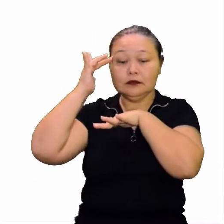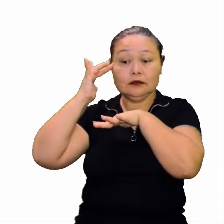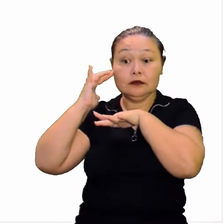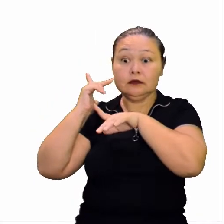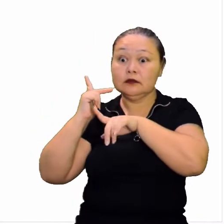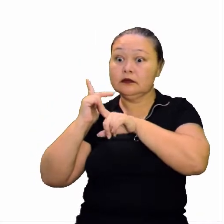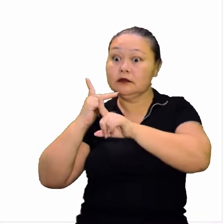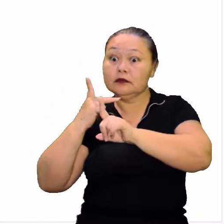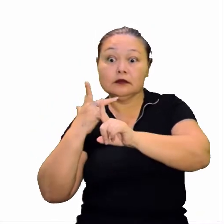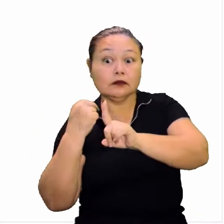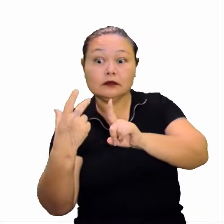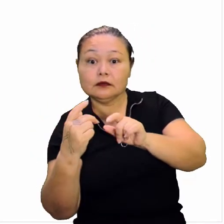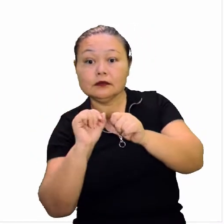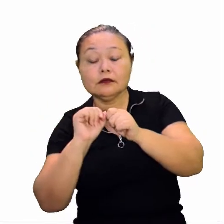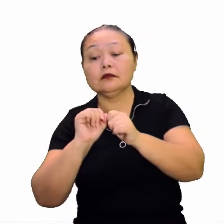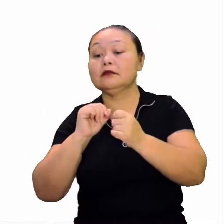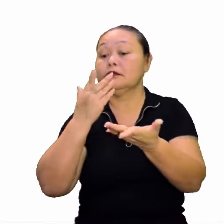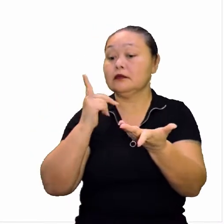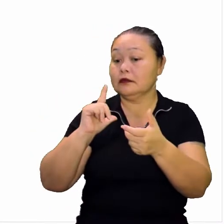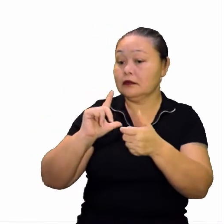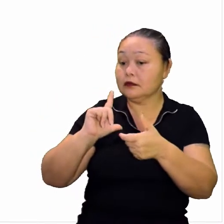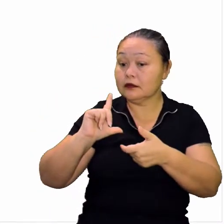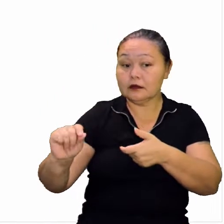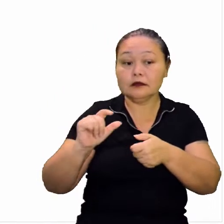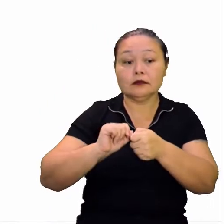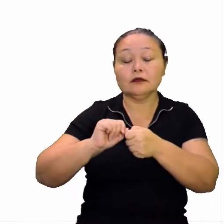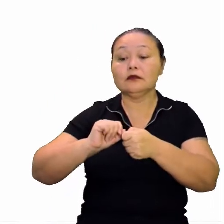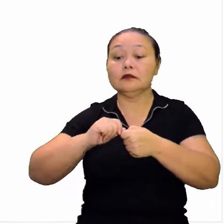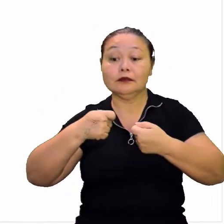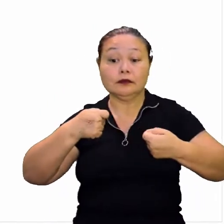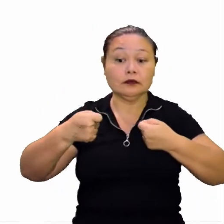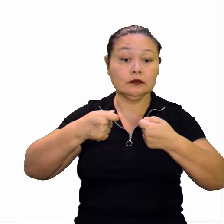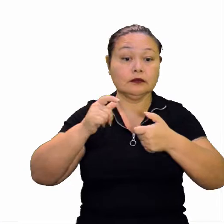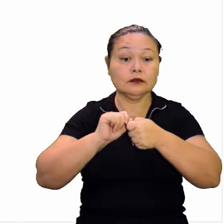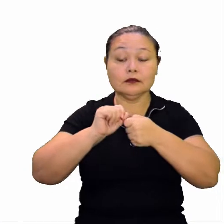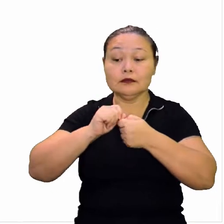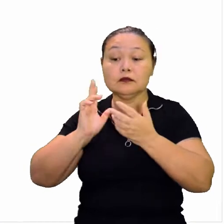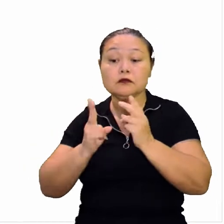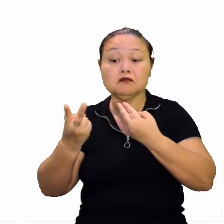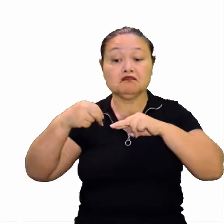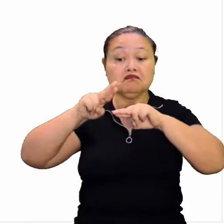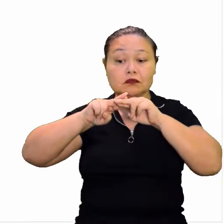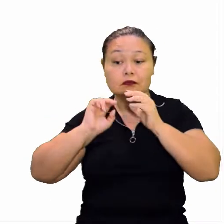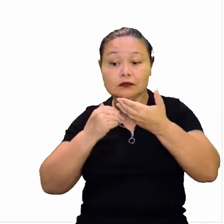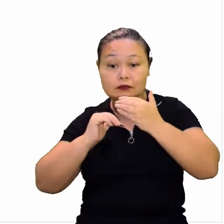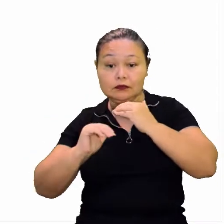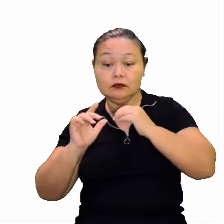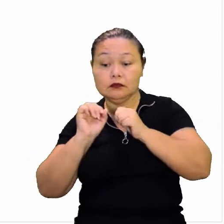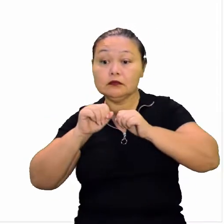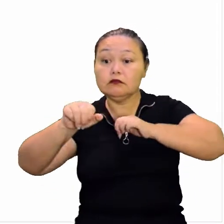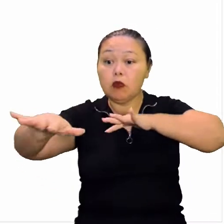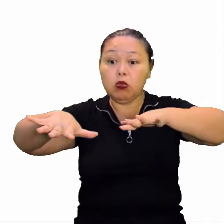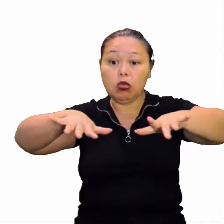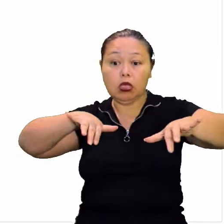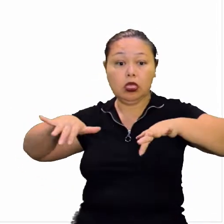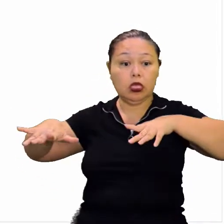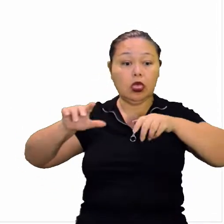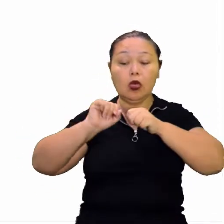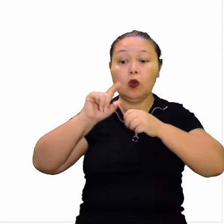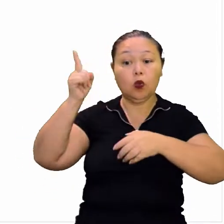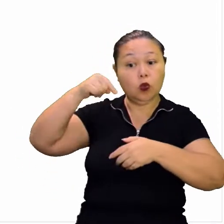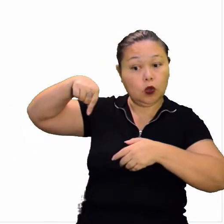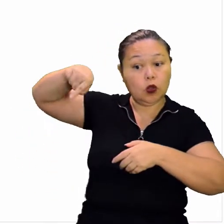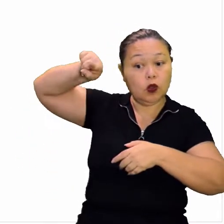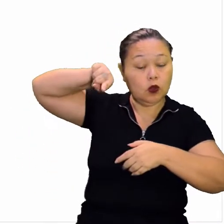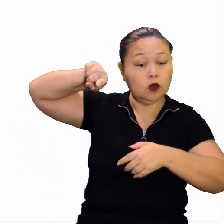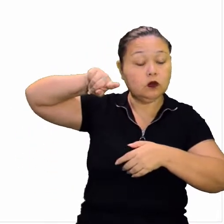perseguição, fuga, lutas, cativeiros, dispersão, tudo